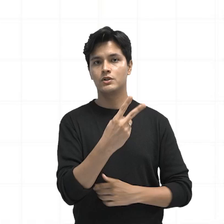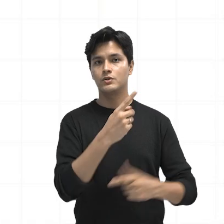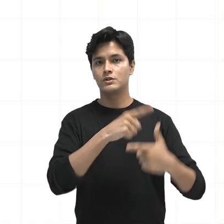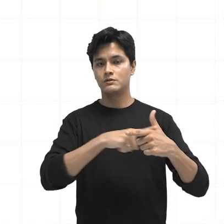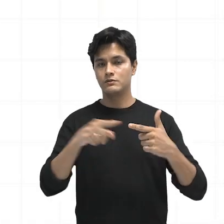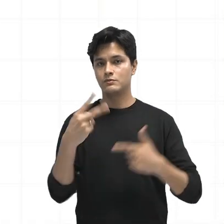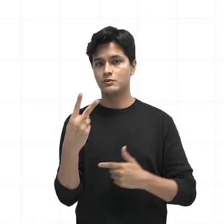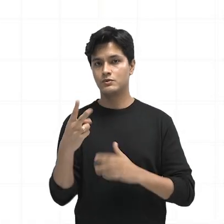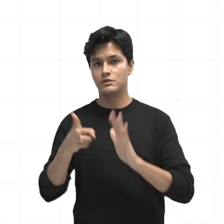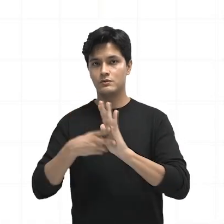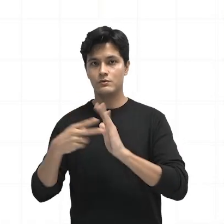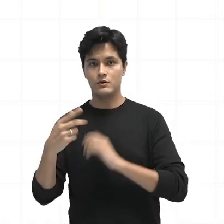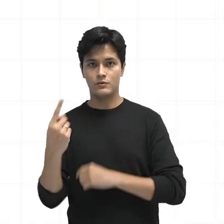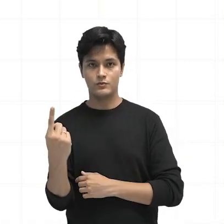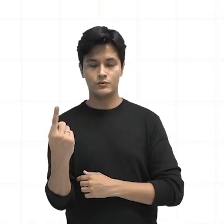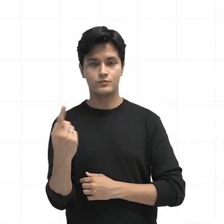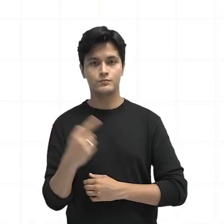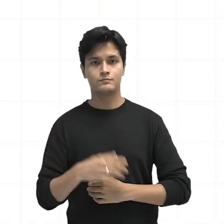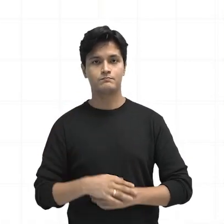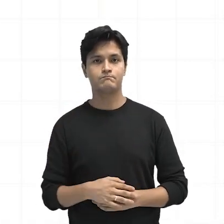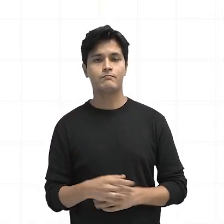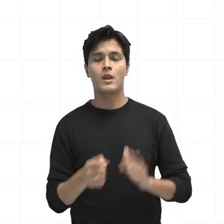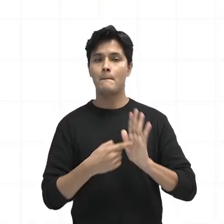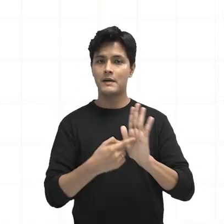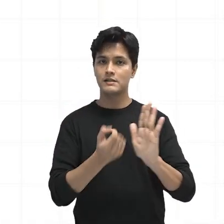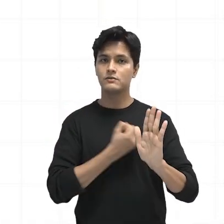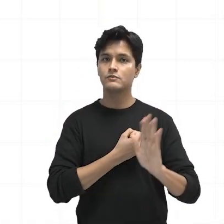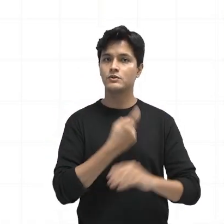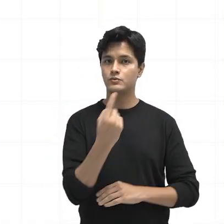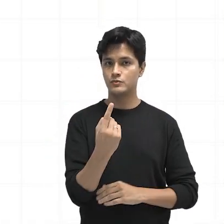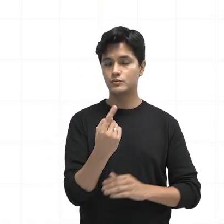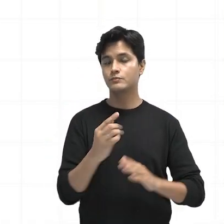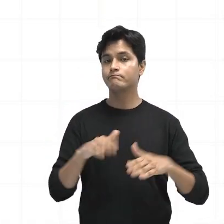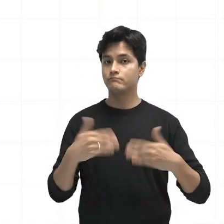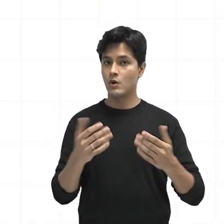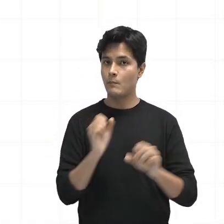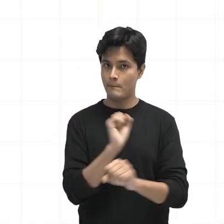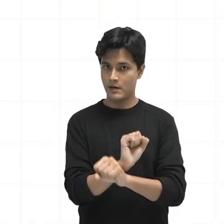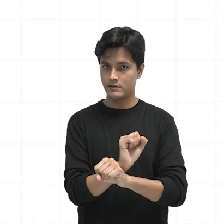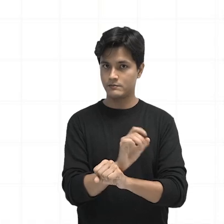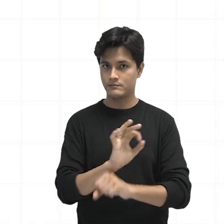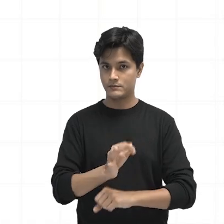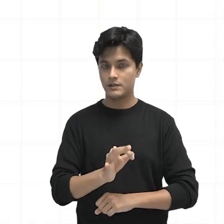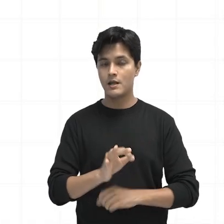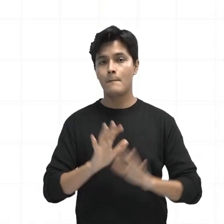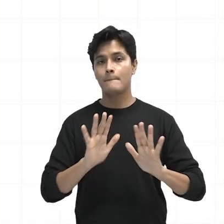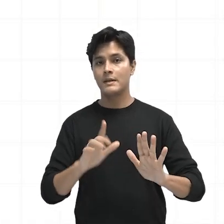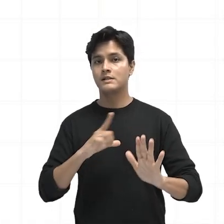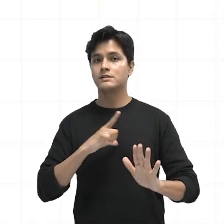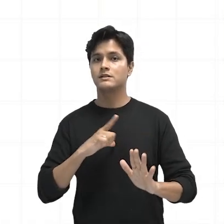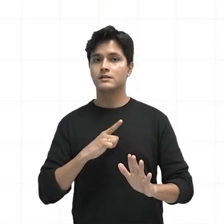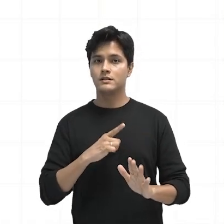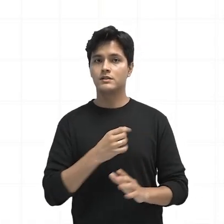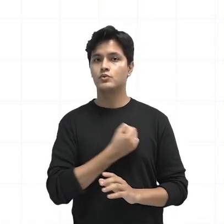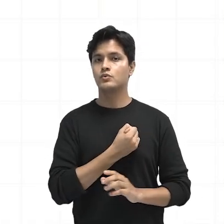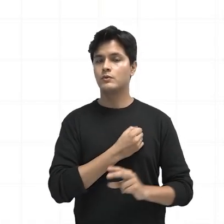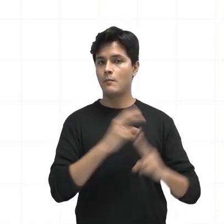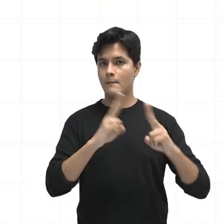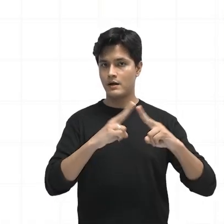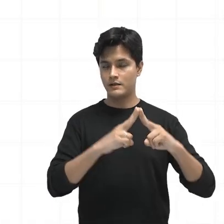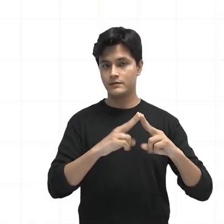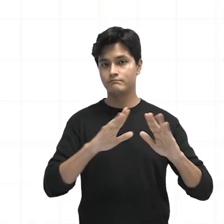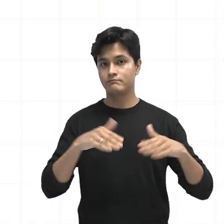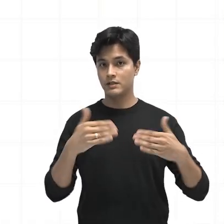1. Se aparecer o número 1, você para aí. Ainda tem número par, ainda vou dividir por 2,